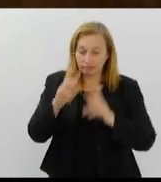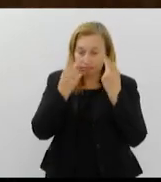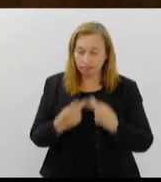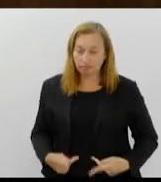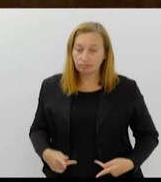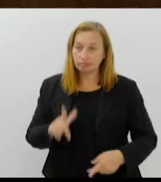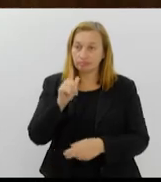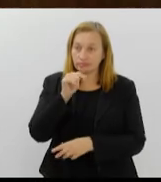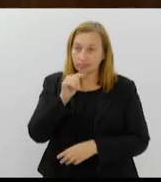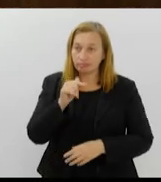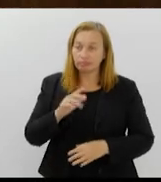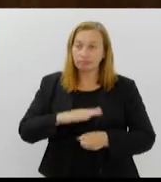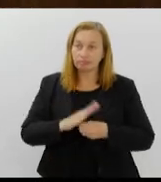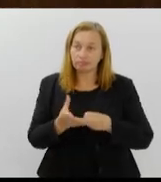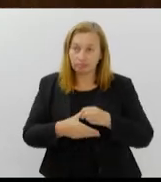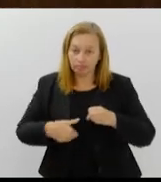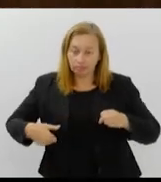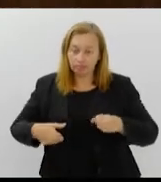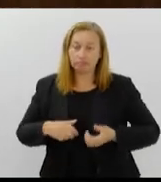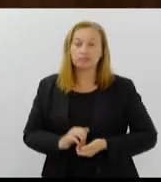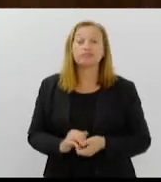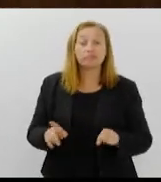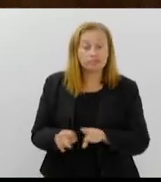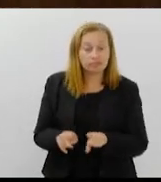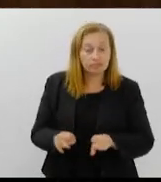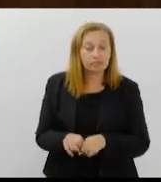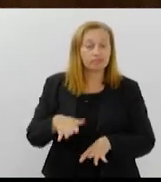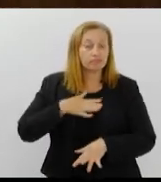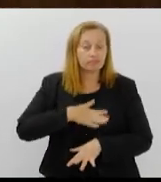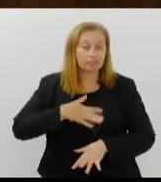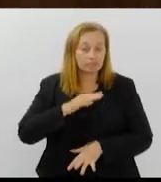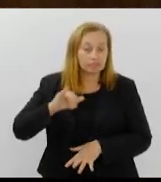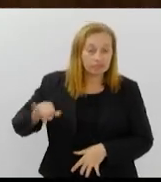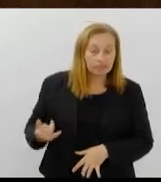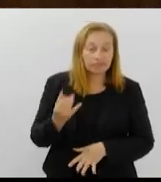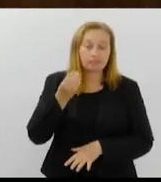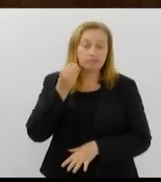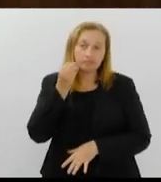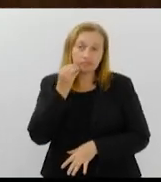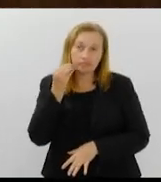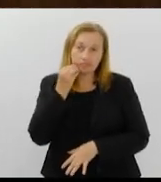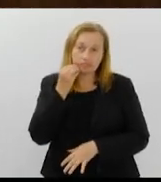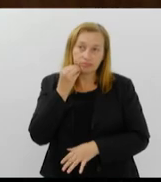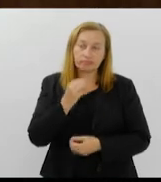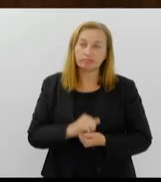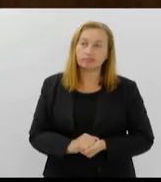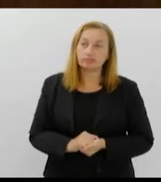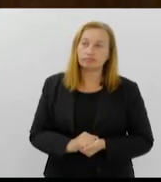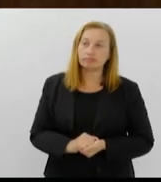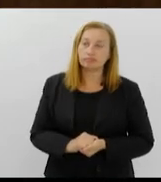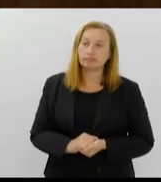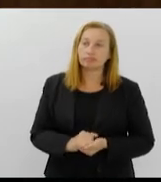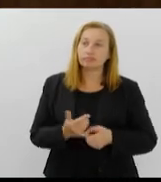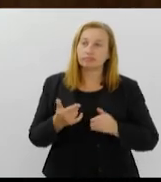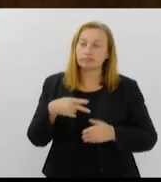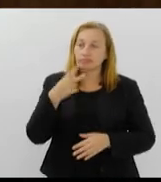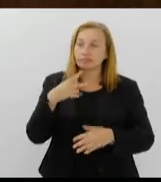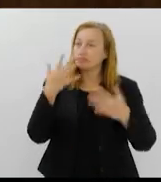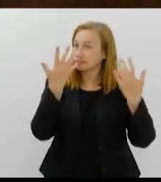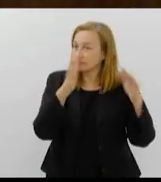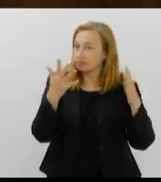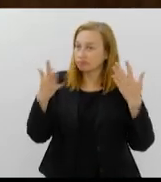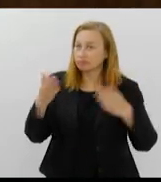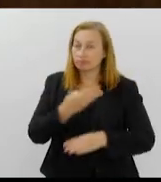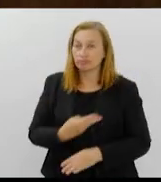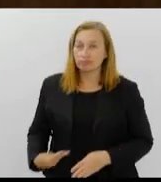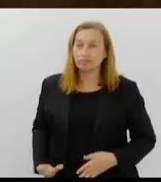e o saneamento, também gostaria de aproveitar a oportunidade para destacar e parabenizar o